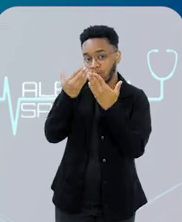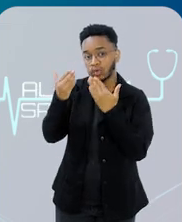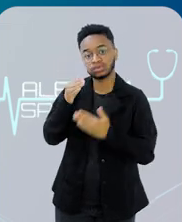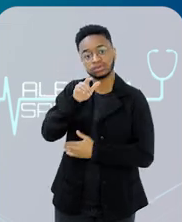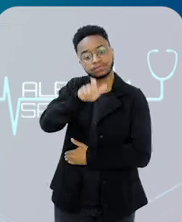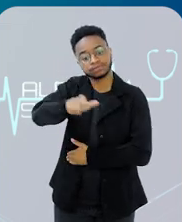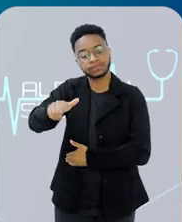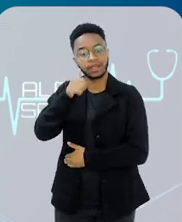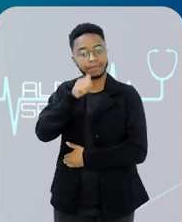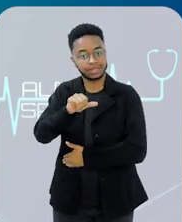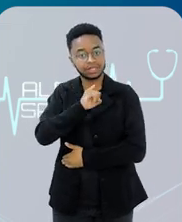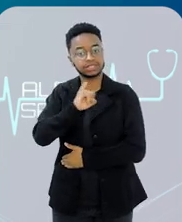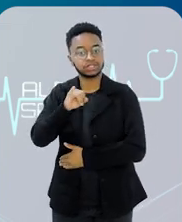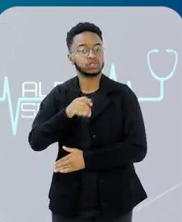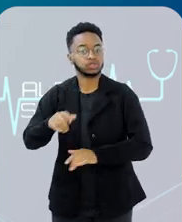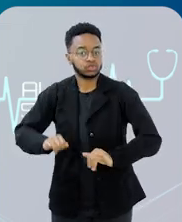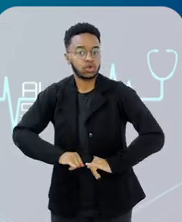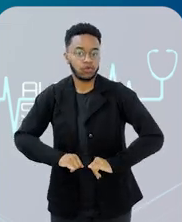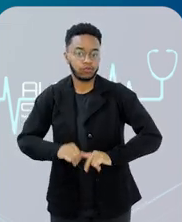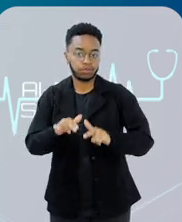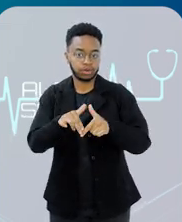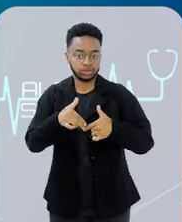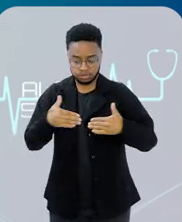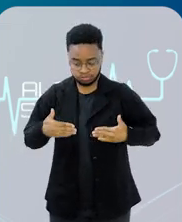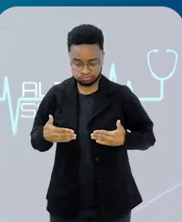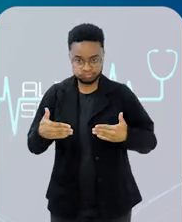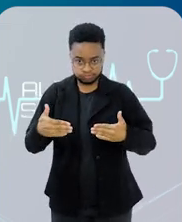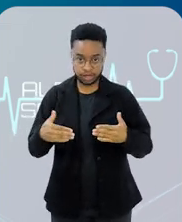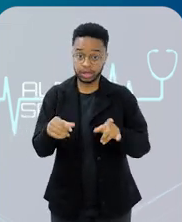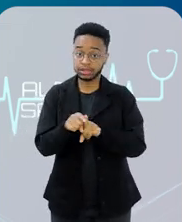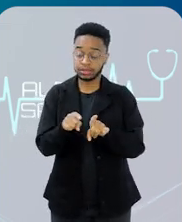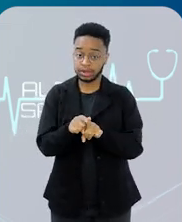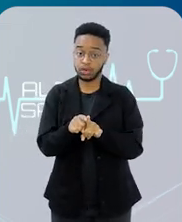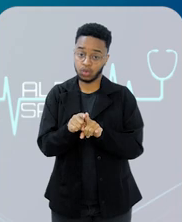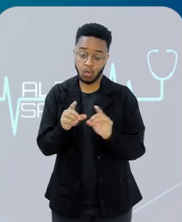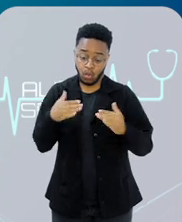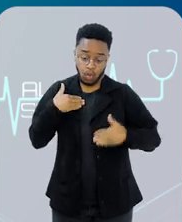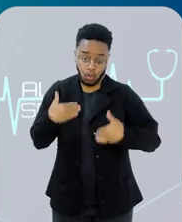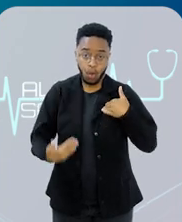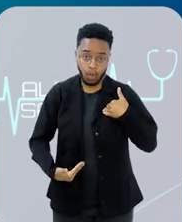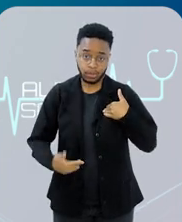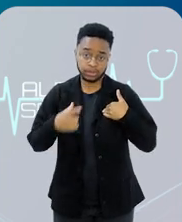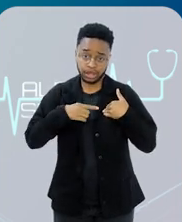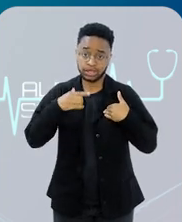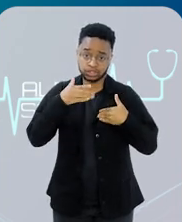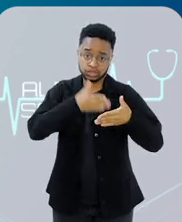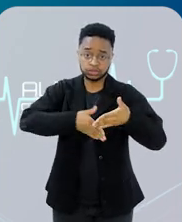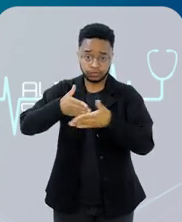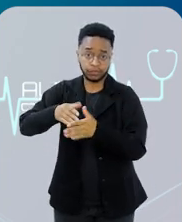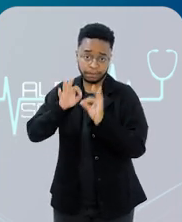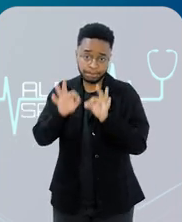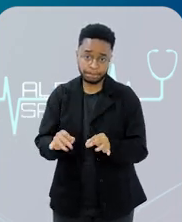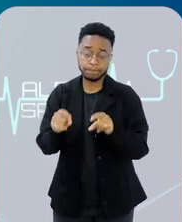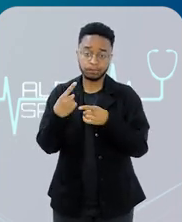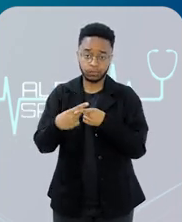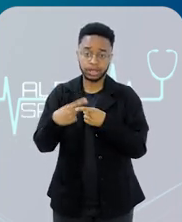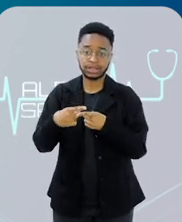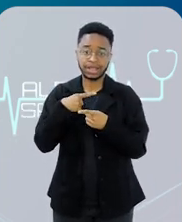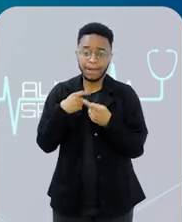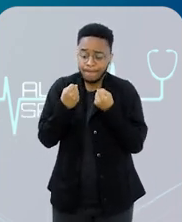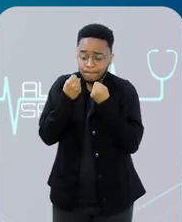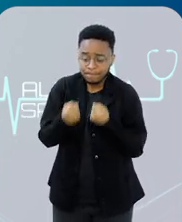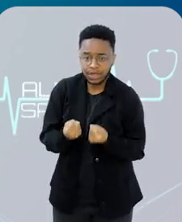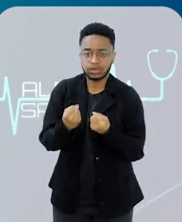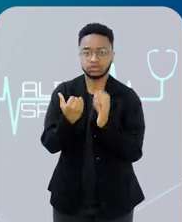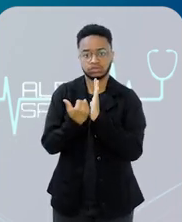as meninas que acabam sofrendo disso. Além da própria questão física, né? Ela literalmente carrega um peso